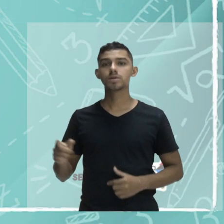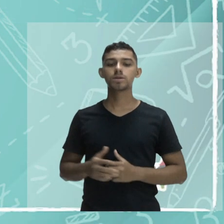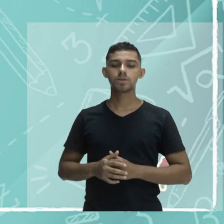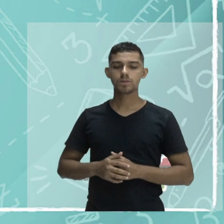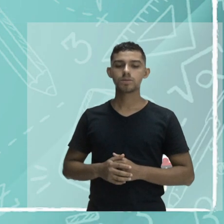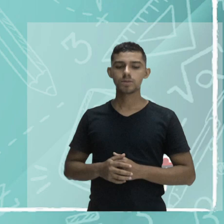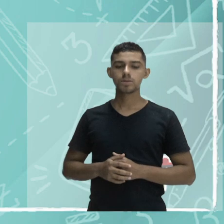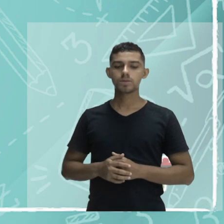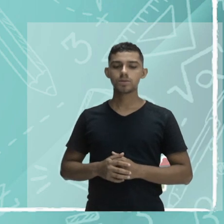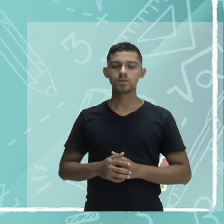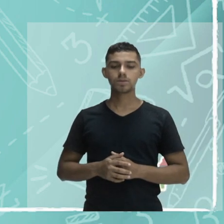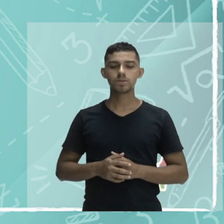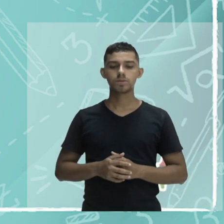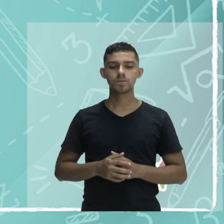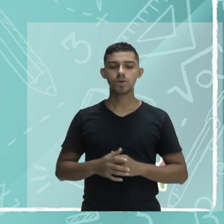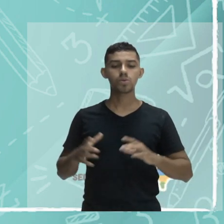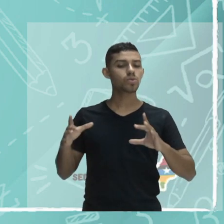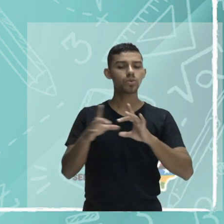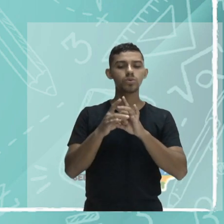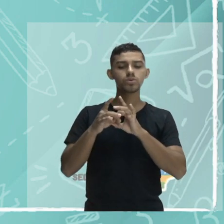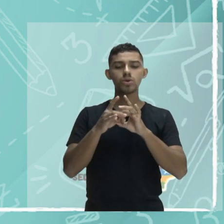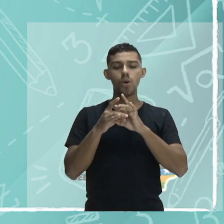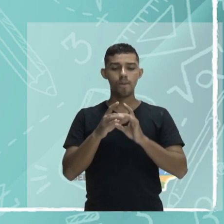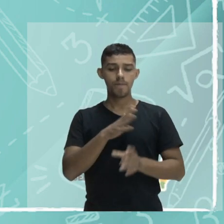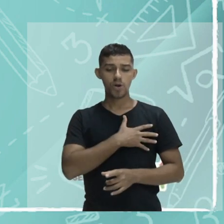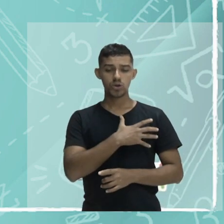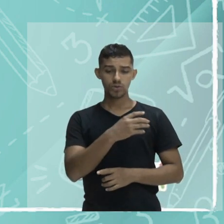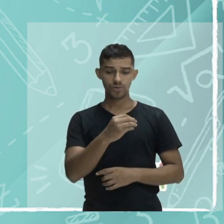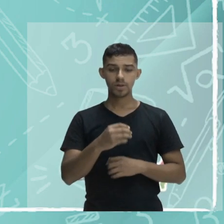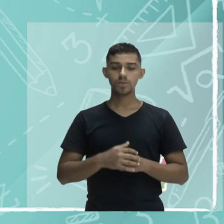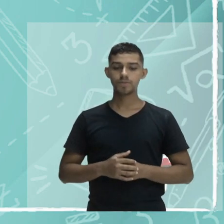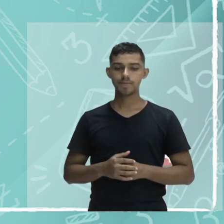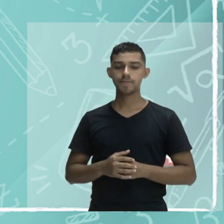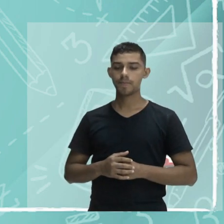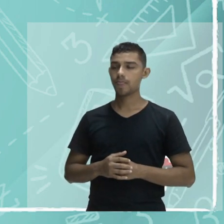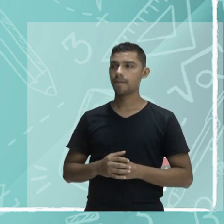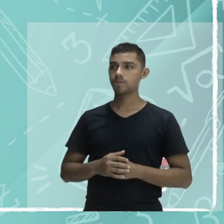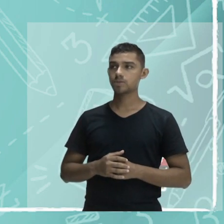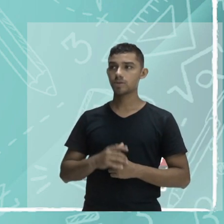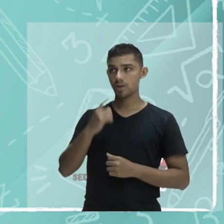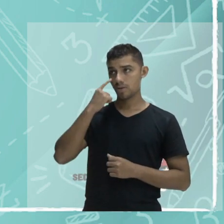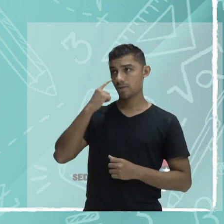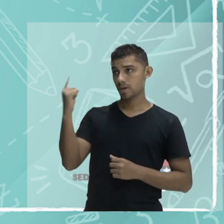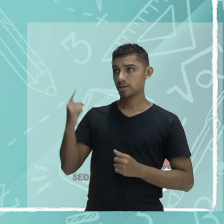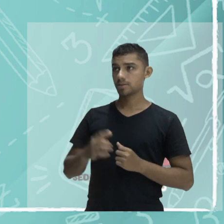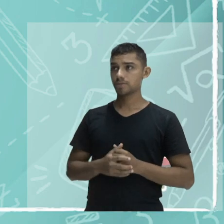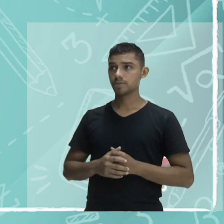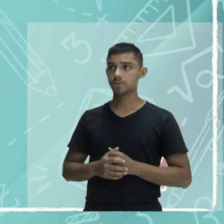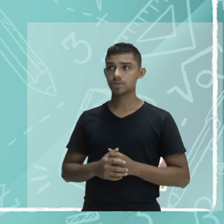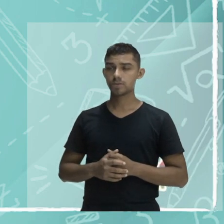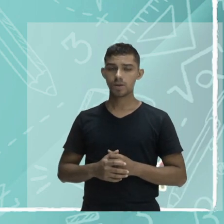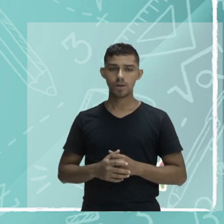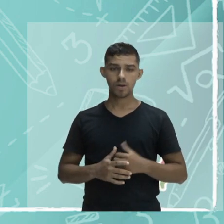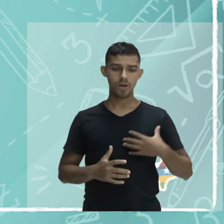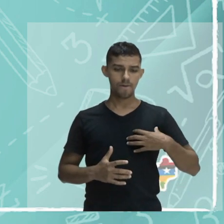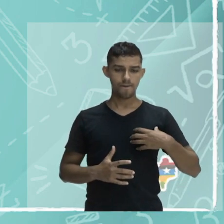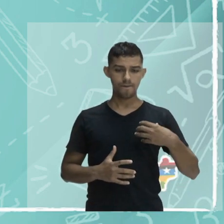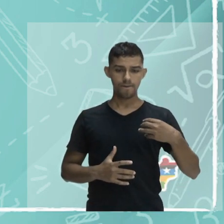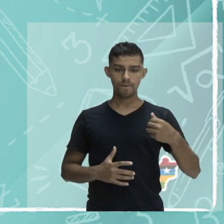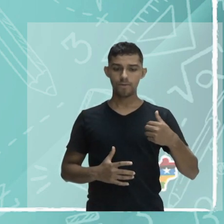né? Então, os conjuntos são formados só pelos filhos. Ora, veja que esse filho aqui, ó,